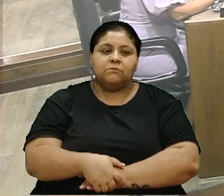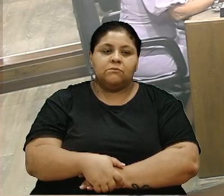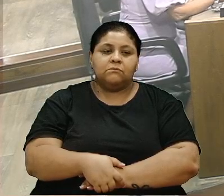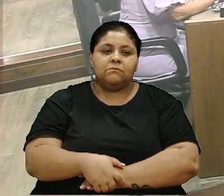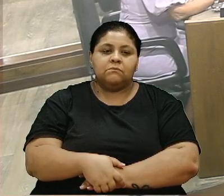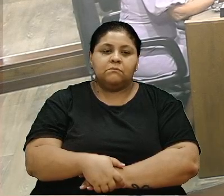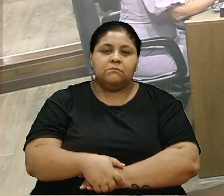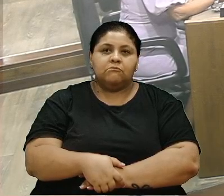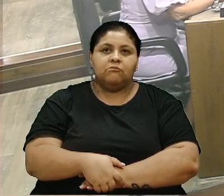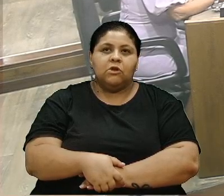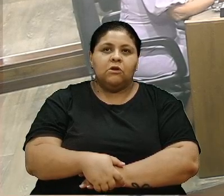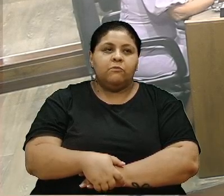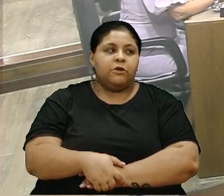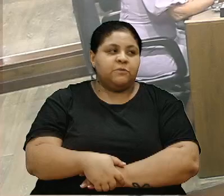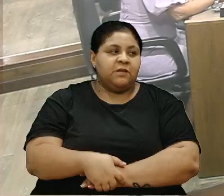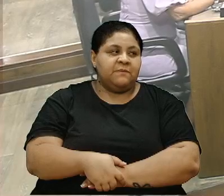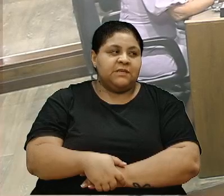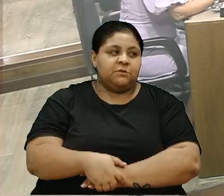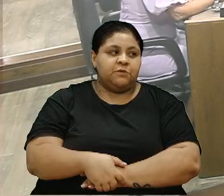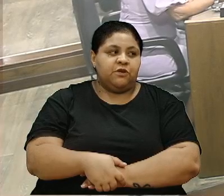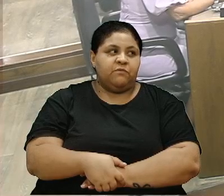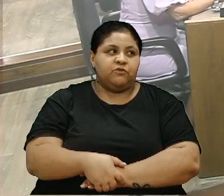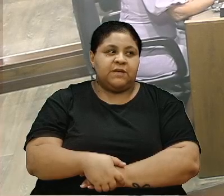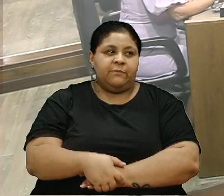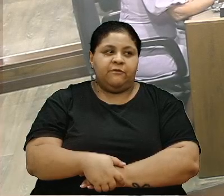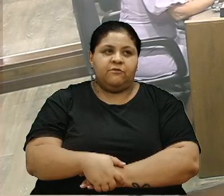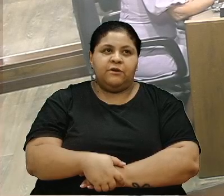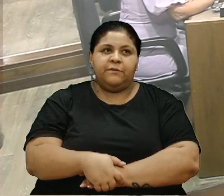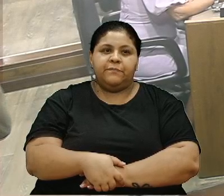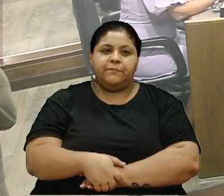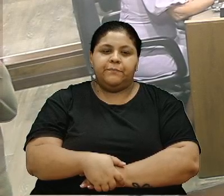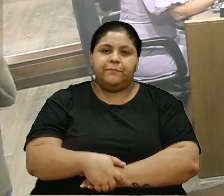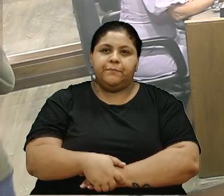Não, esse tem os blocos de rua, né? Tá.